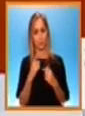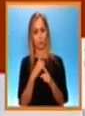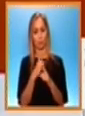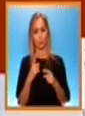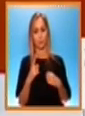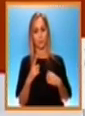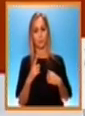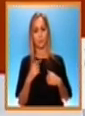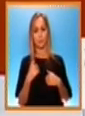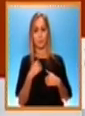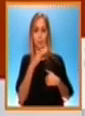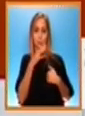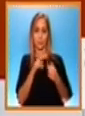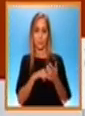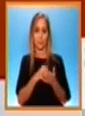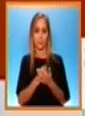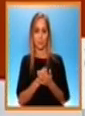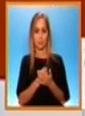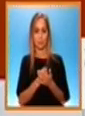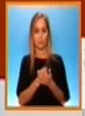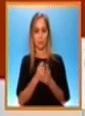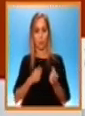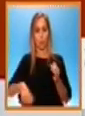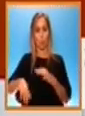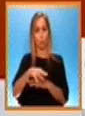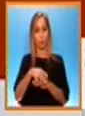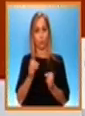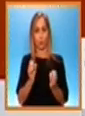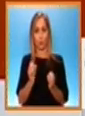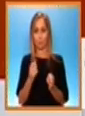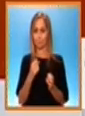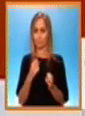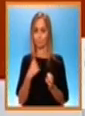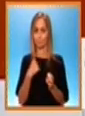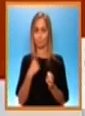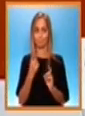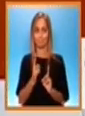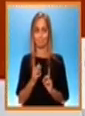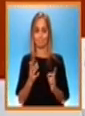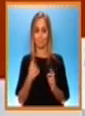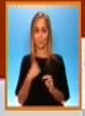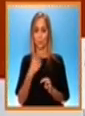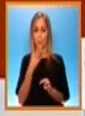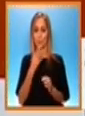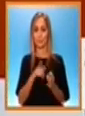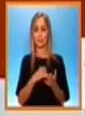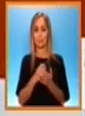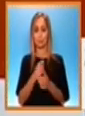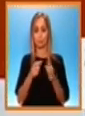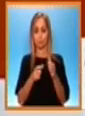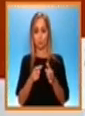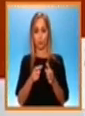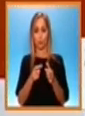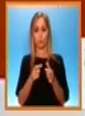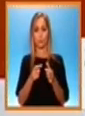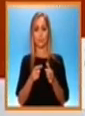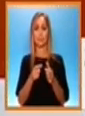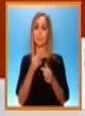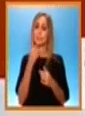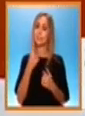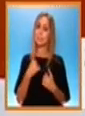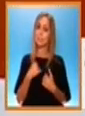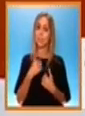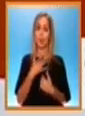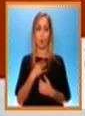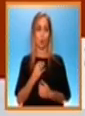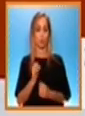Porque nós, é aquilo que eu digo sempre, nós sem o público também não somos nada. E por isso é que eu apelo sempre ao público no final do espetáculo para partilharem, se gostaram do